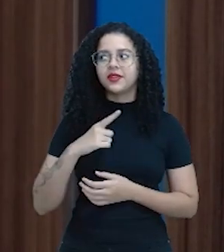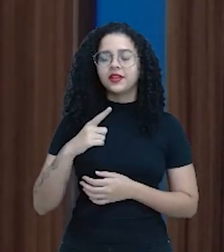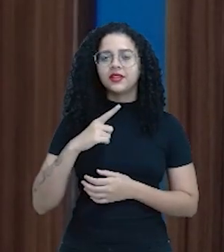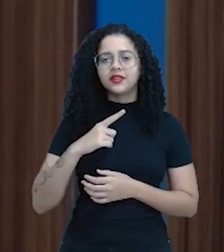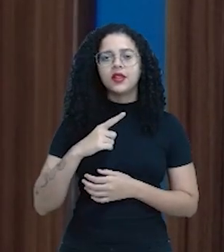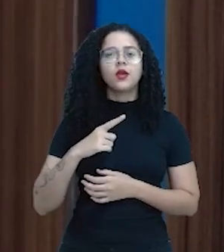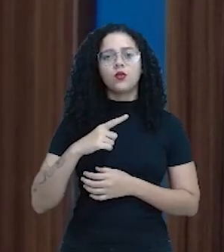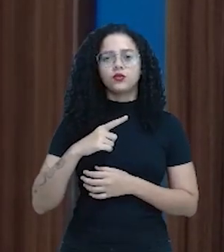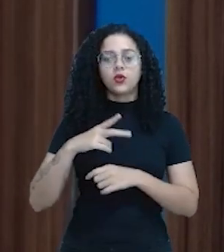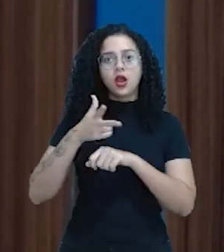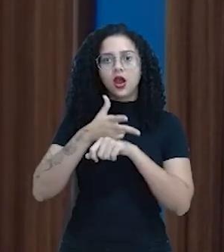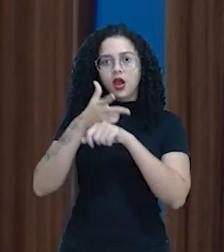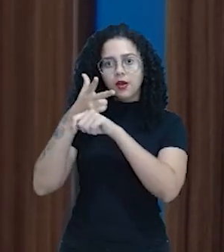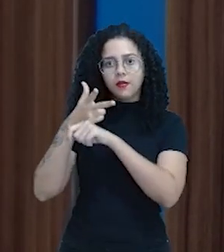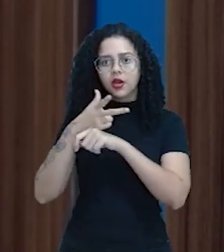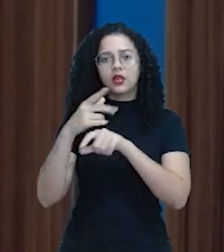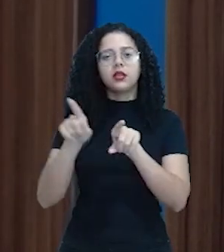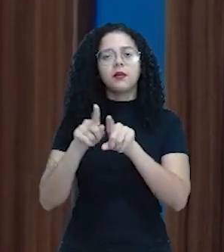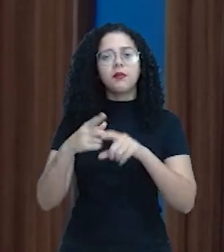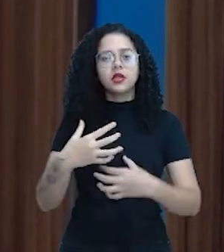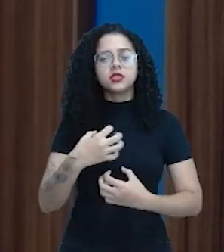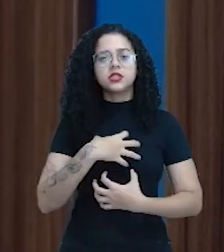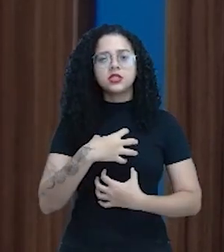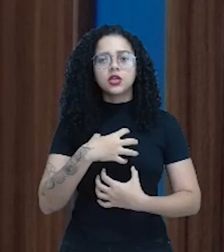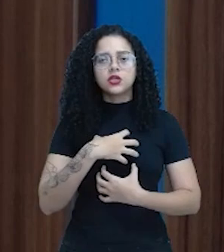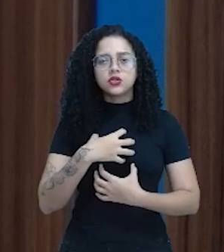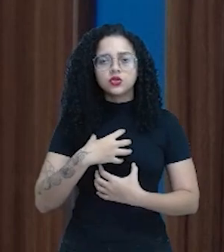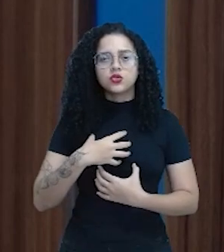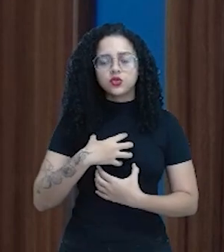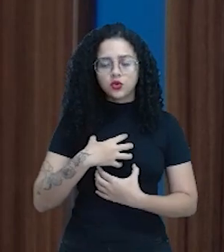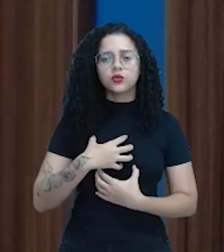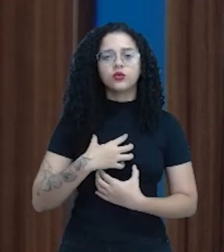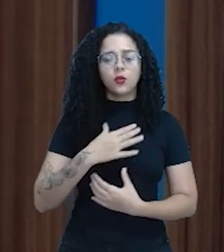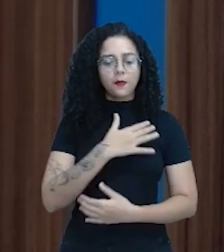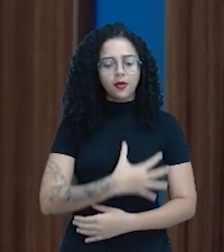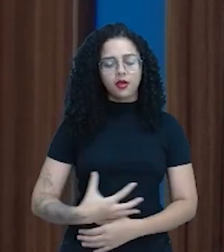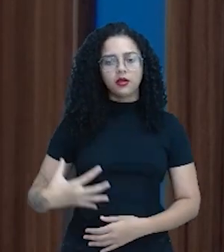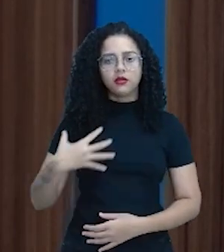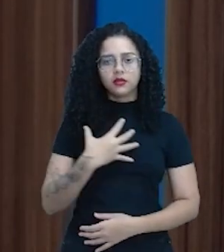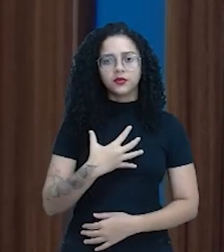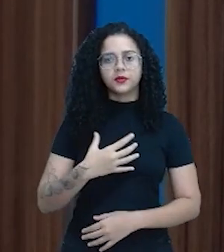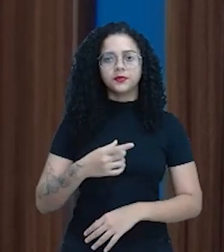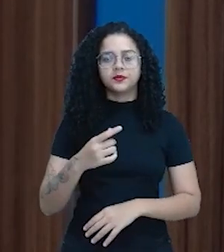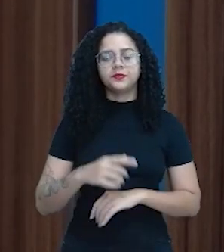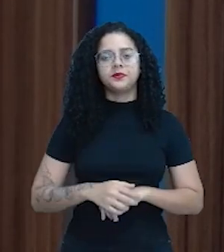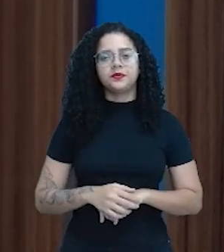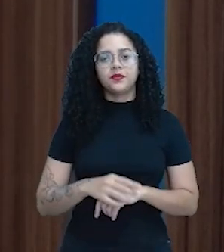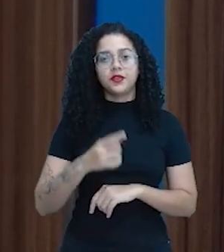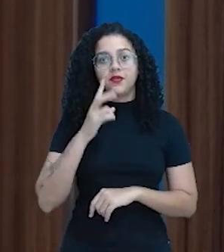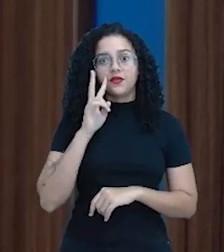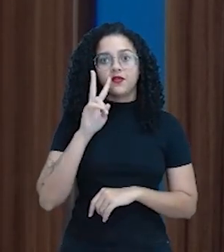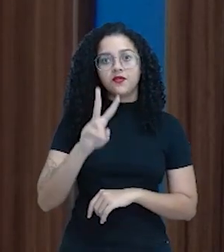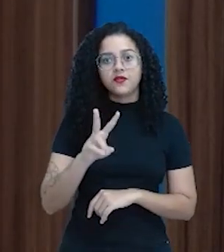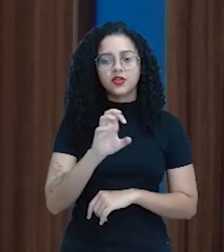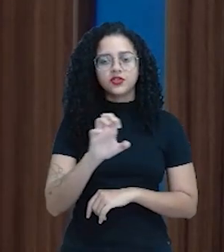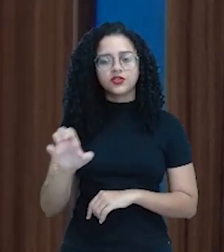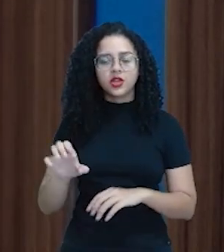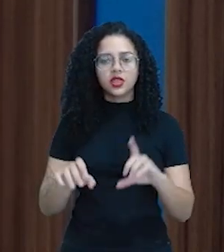câmeras para ver, tenho sensores no peito, olho para cima e para baixo. Vejo o esquerdo e o direito.